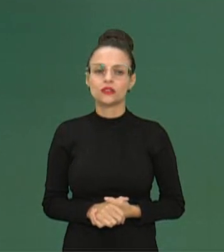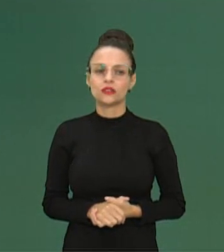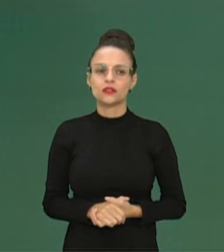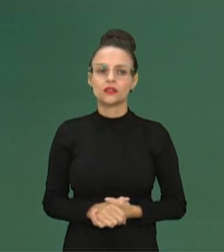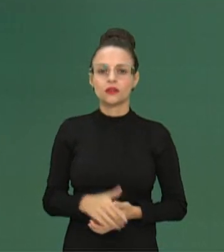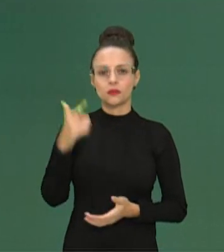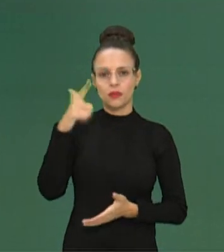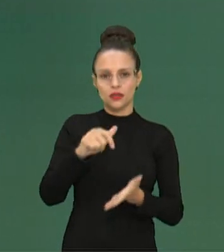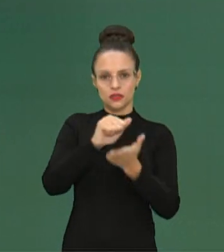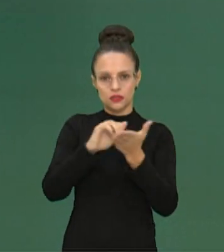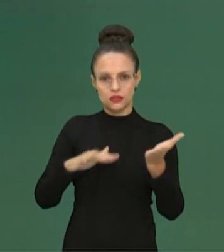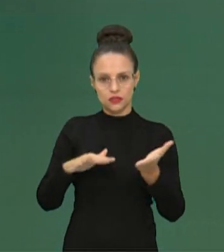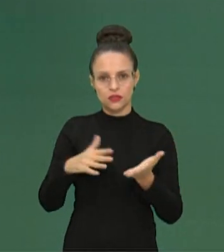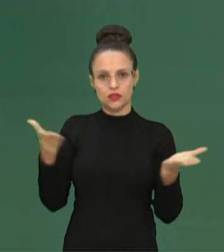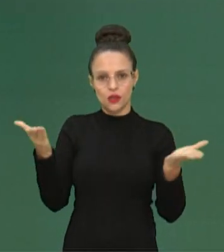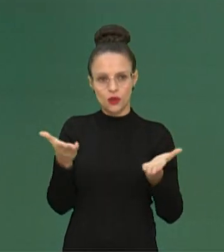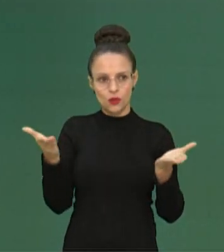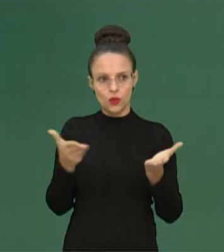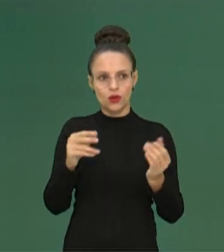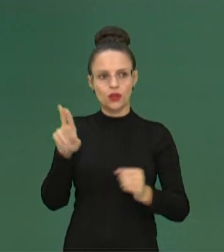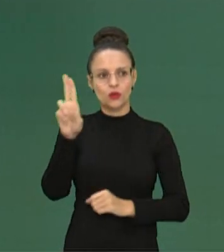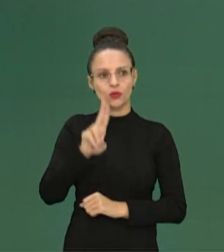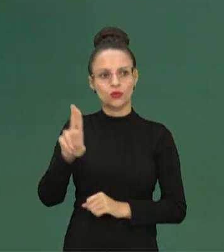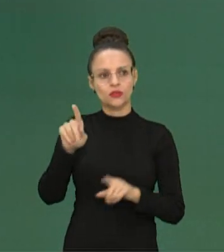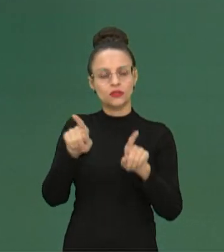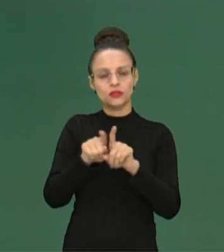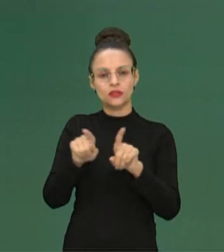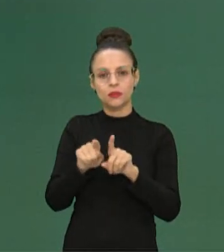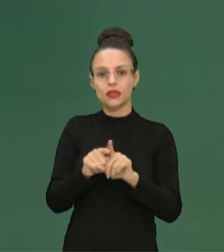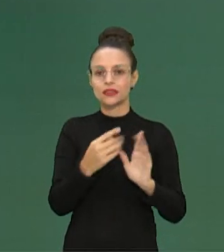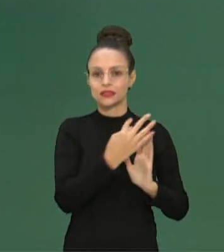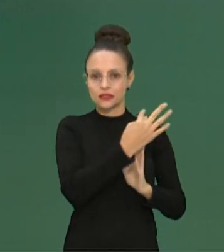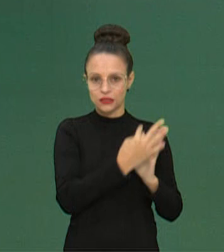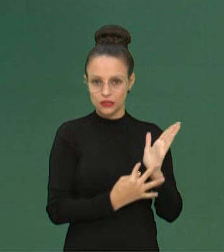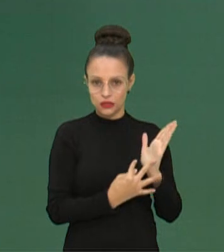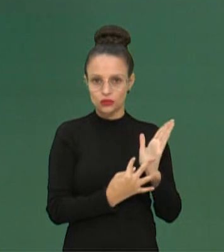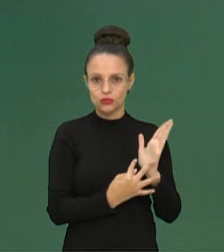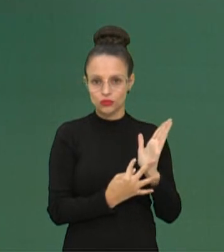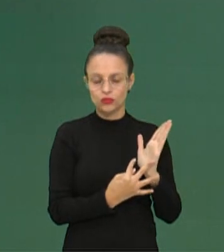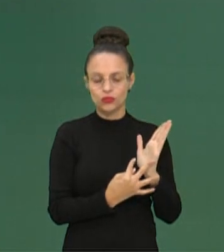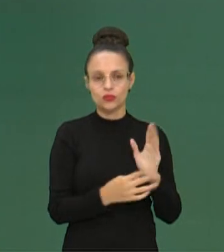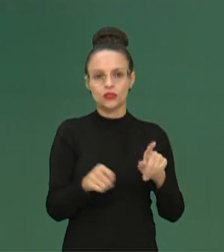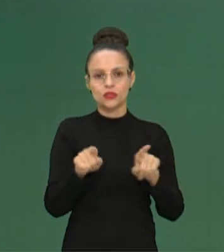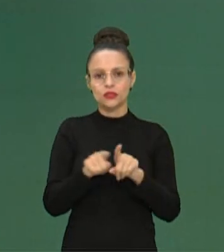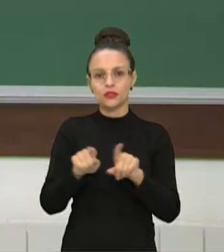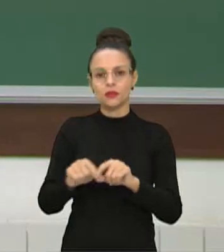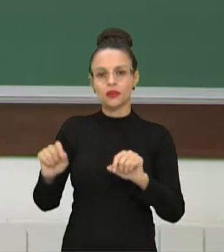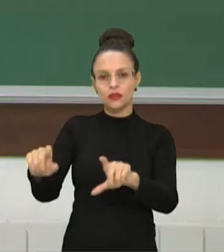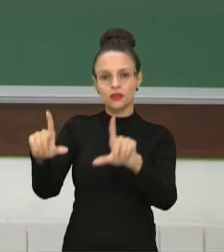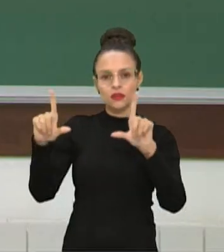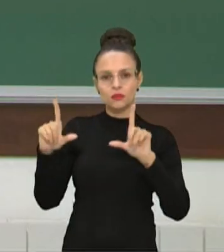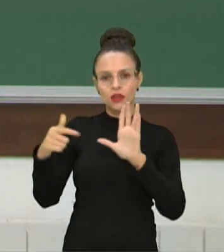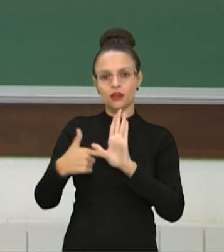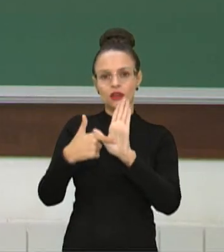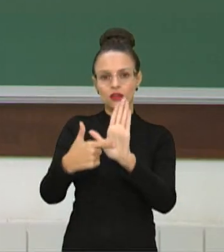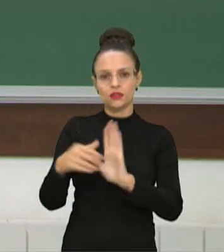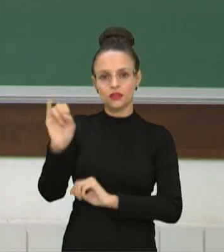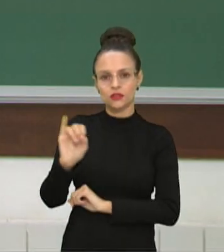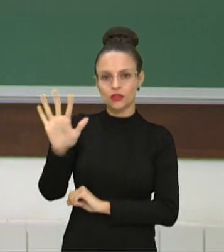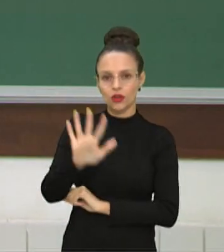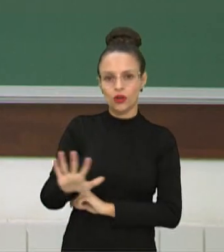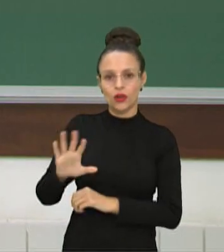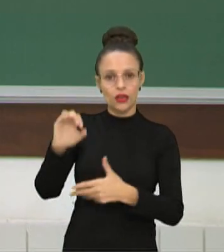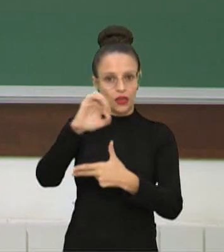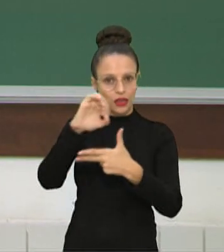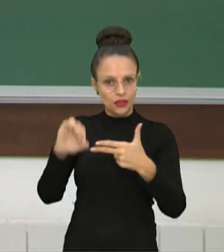Mais um exercício interessante, agora usando aqui, além do texto, a charge como linguagem. Lembre-se que o